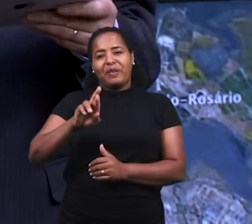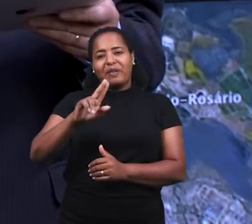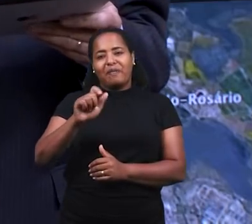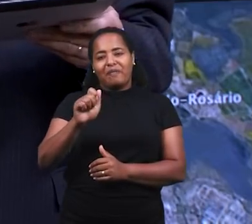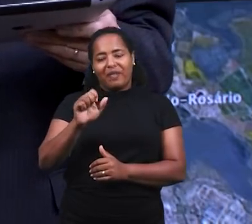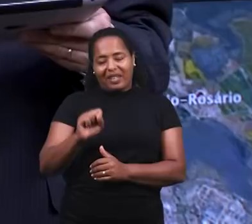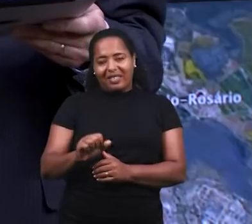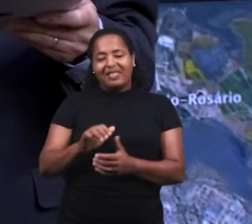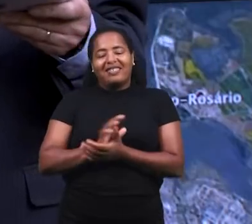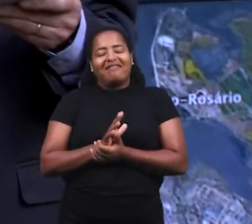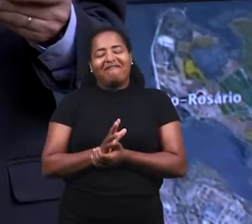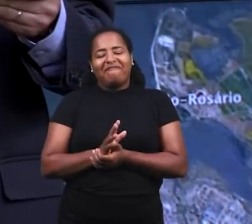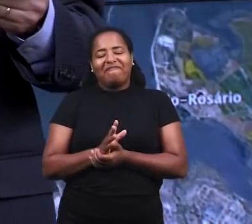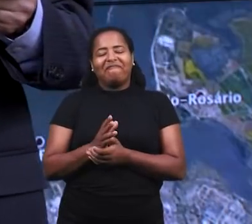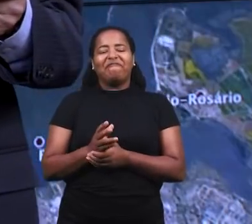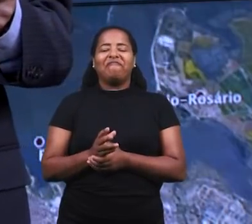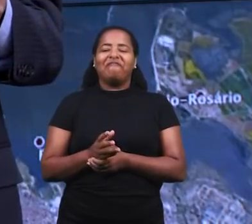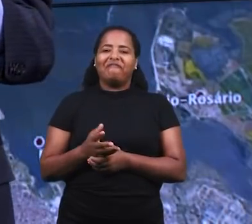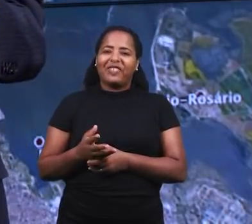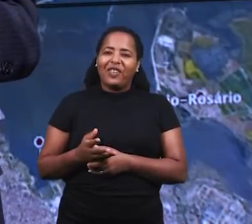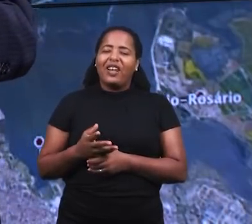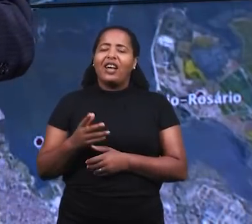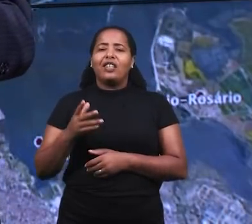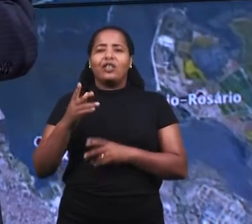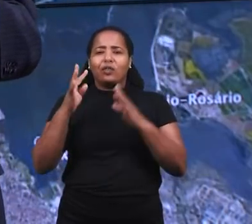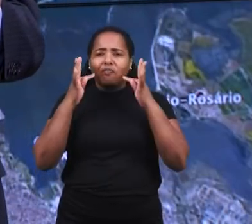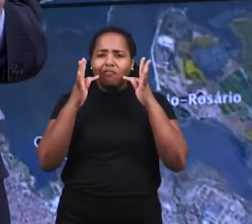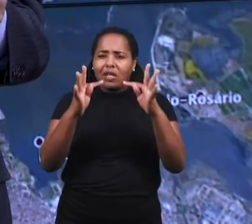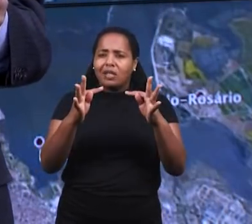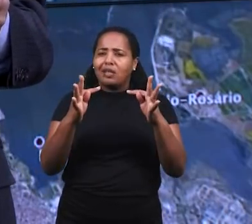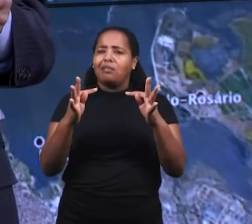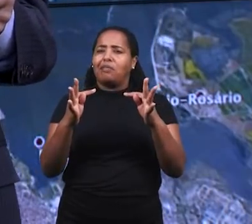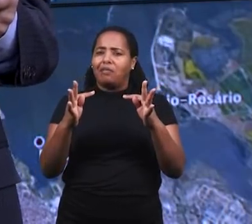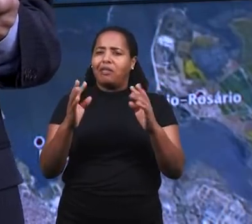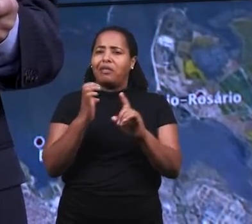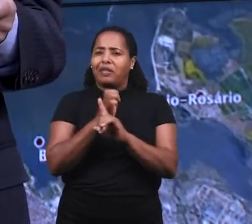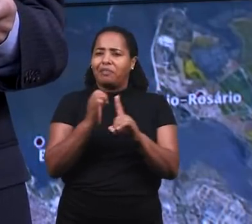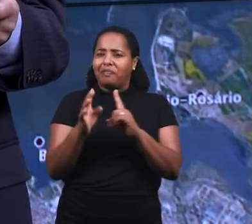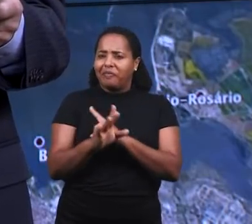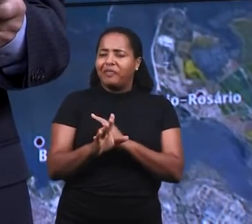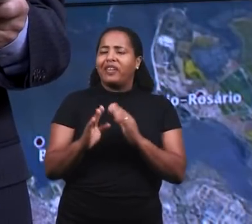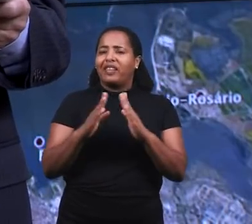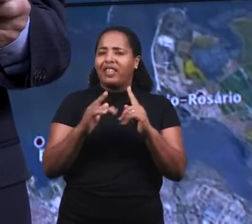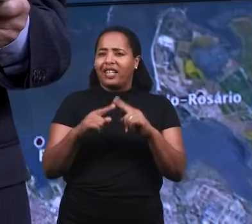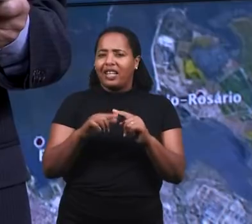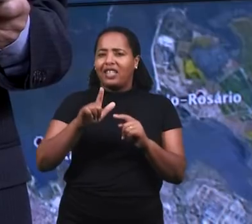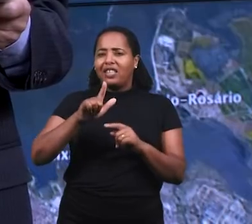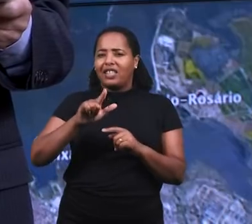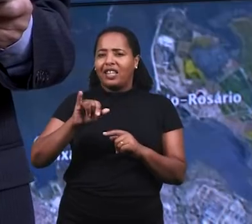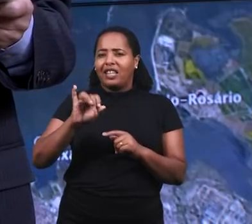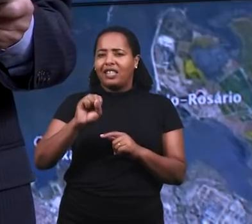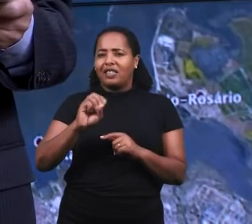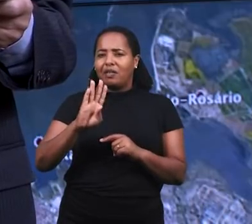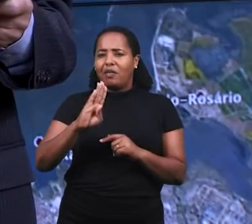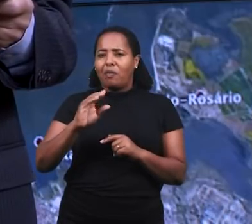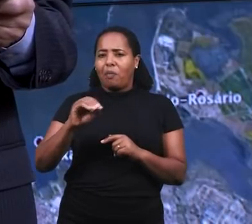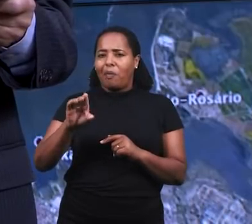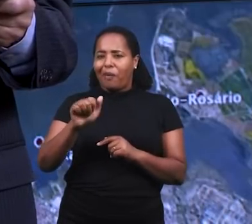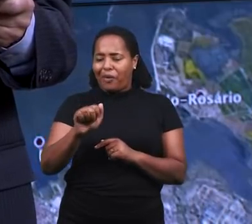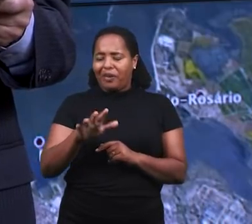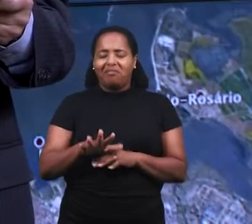bem colocado, irmão Brás, as suas palavras de testemunho da Escola Bíblica Dominical na igreja aí